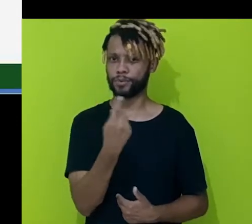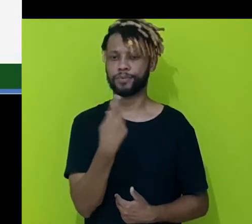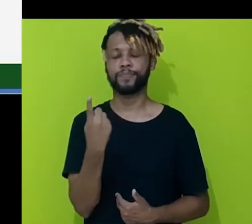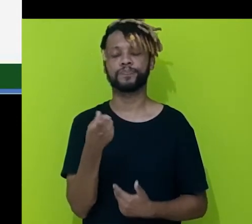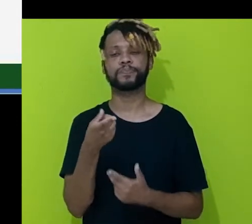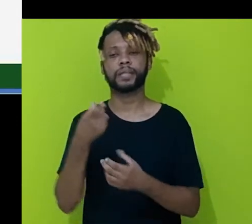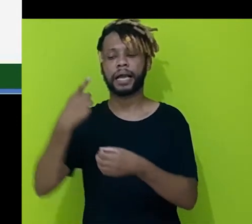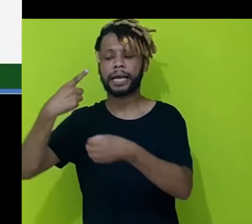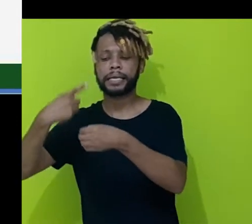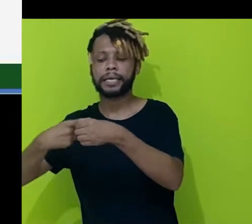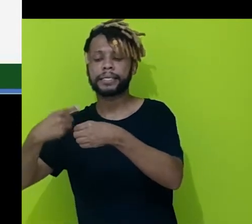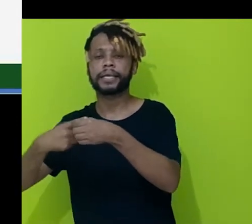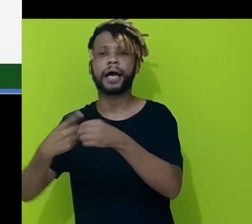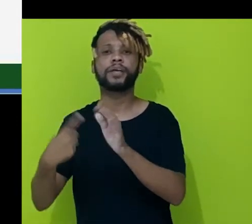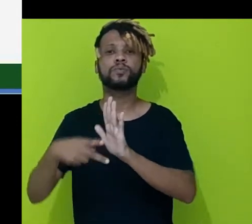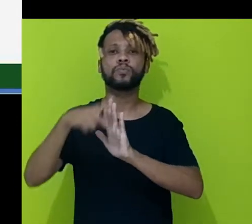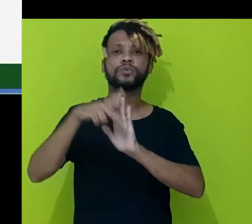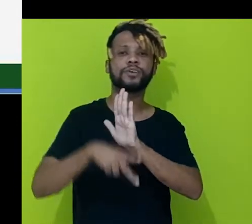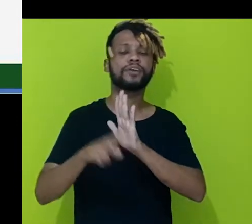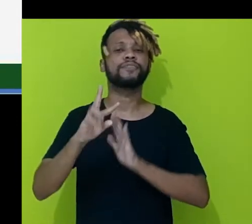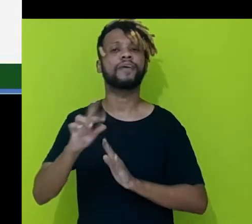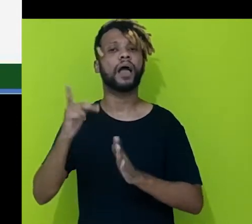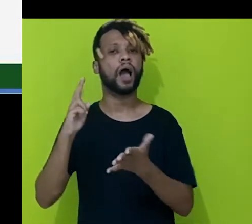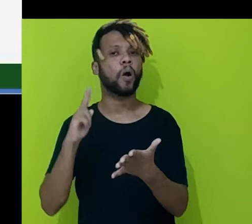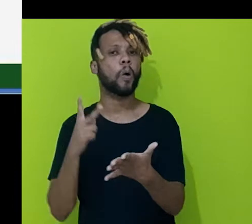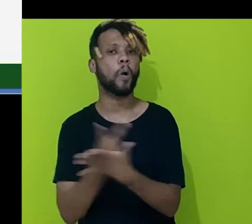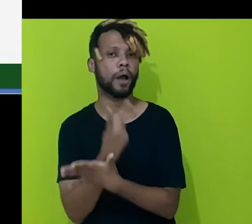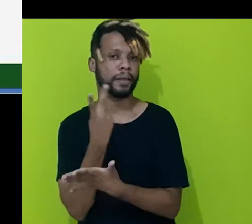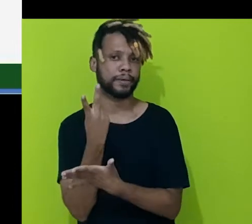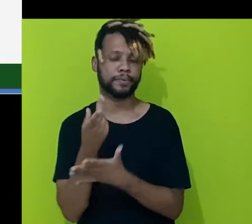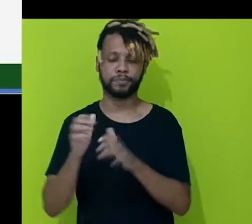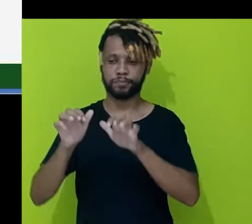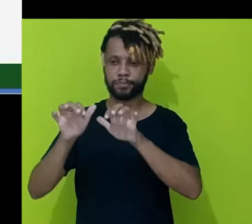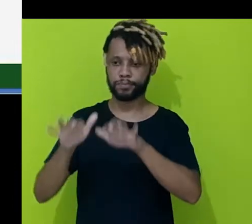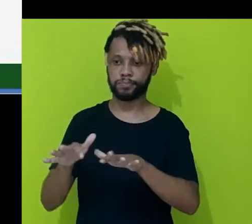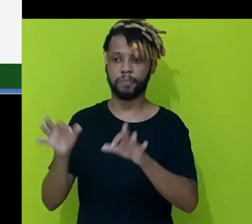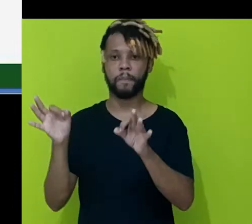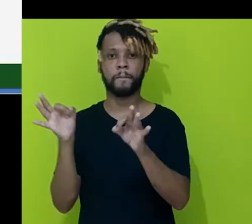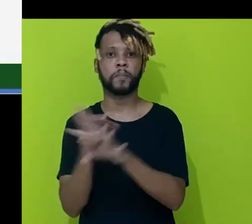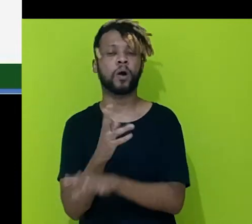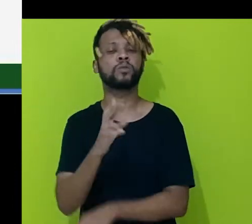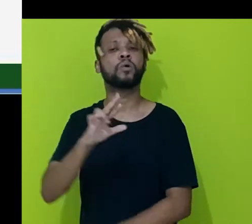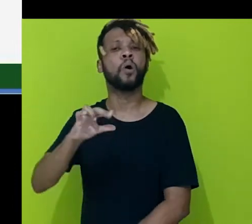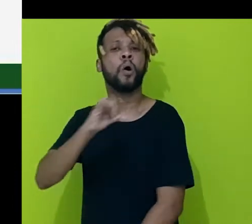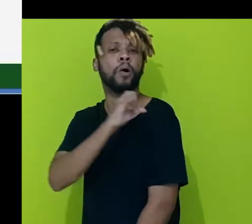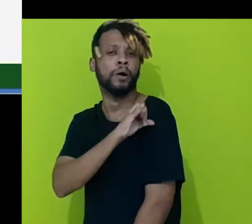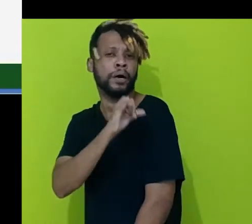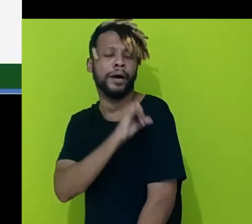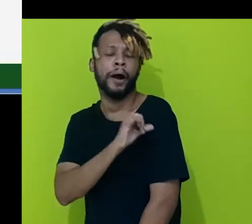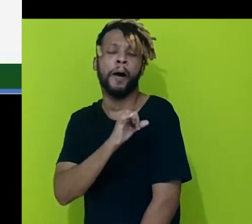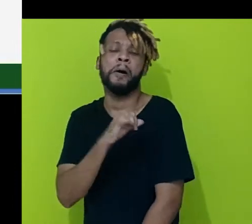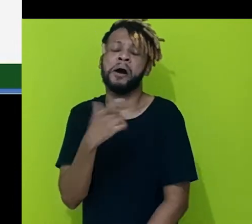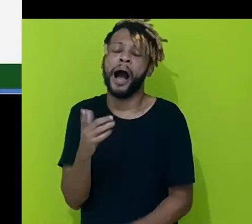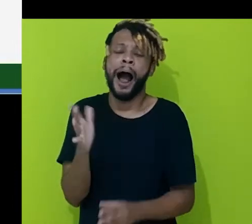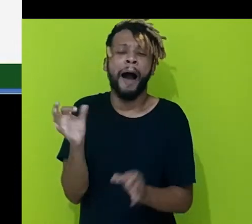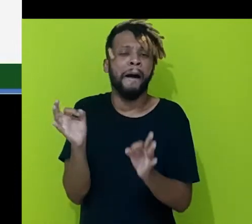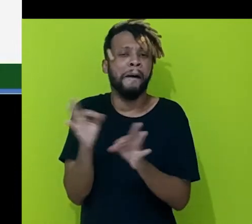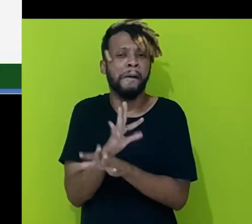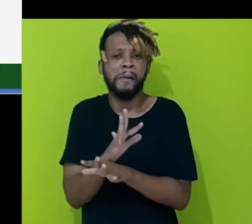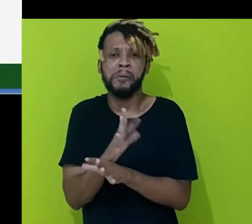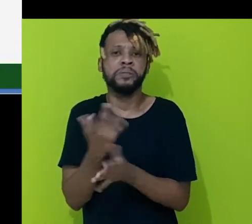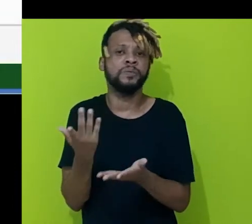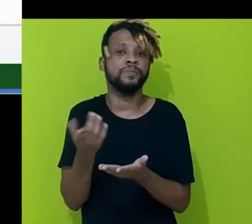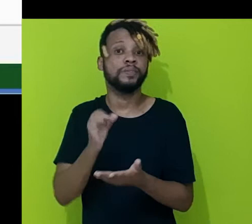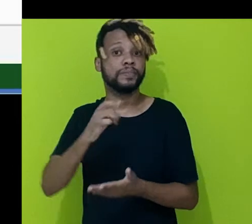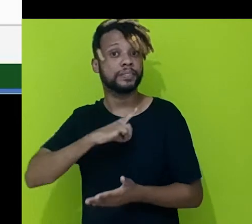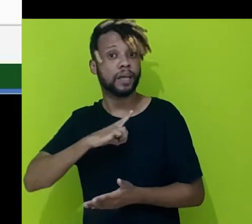cidade onde o projeto vai acontecer. Cadastramos o Rio de Janeiro, para nós já está suficiente. Quando você tem um projeto onde